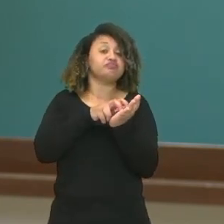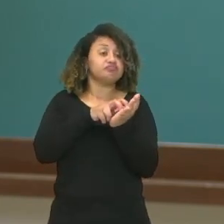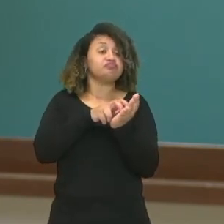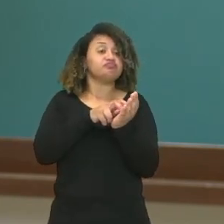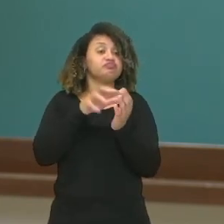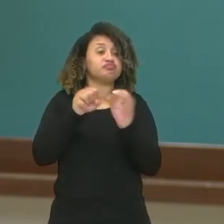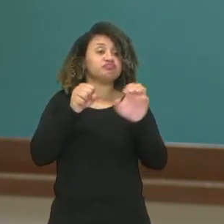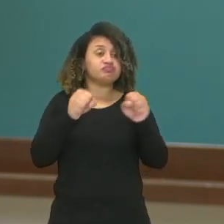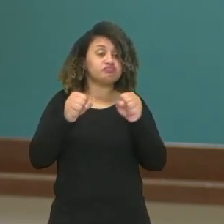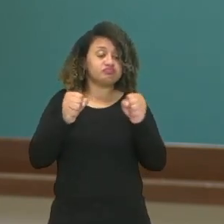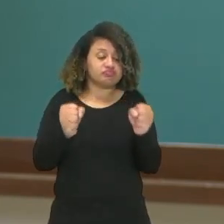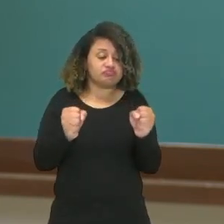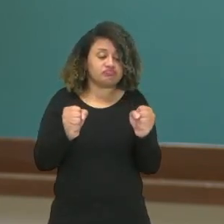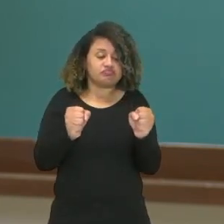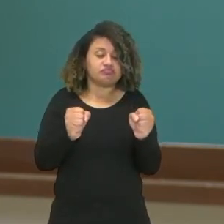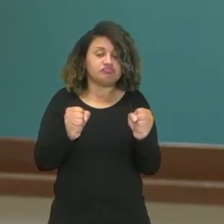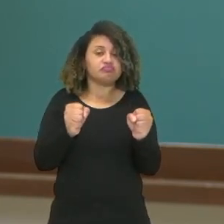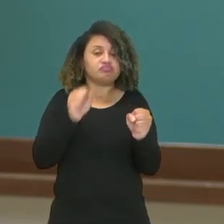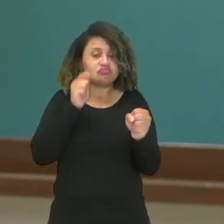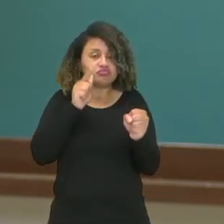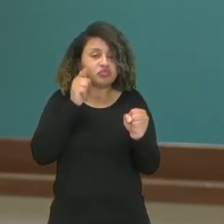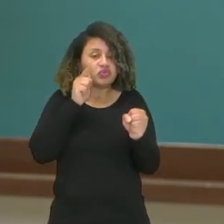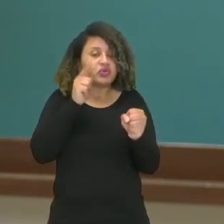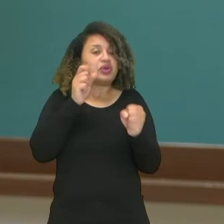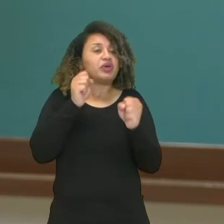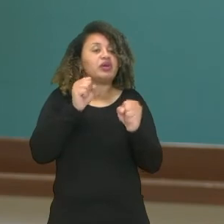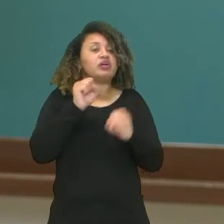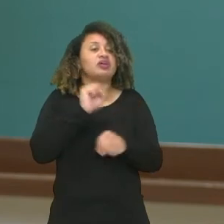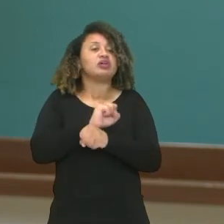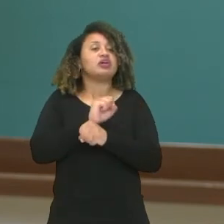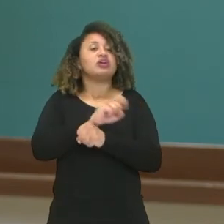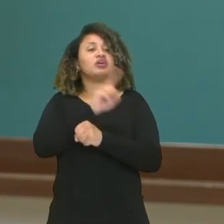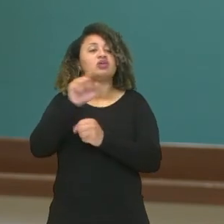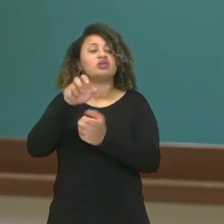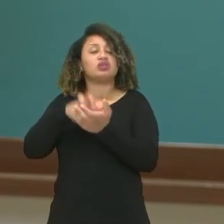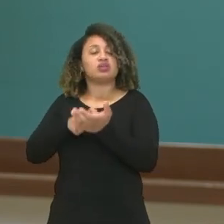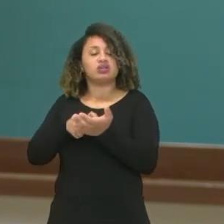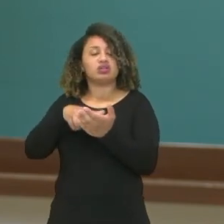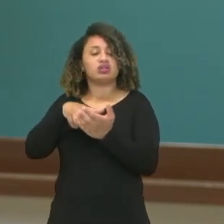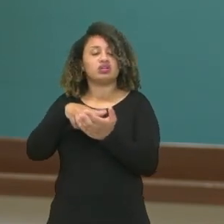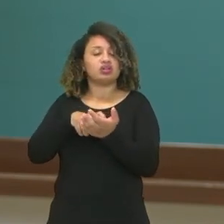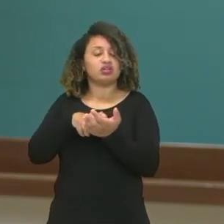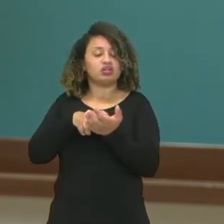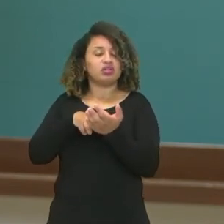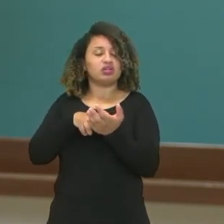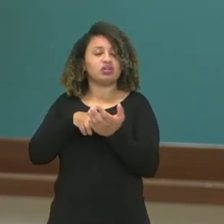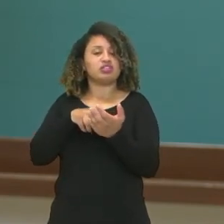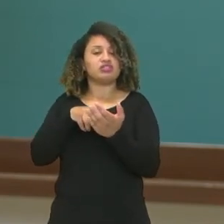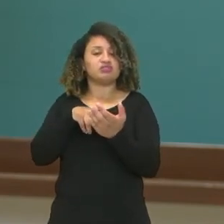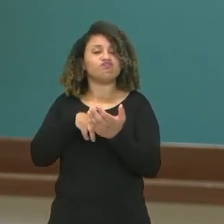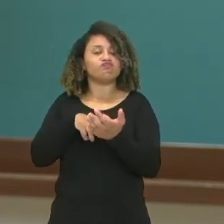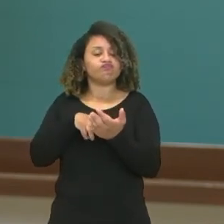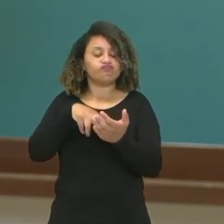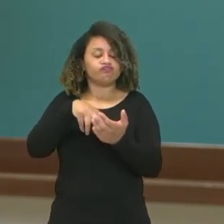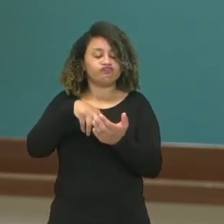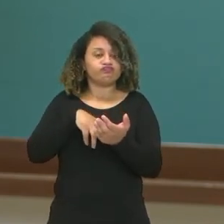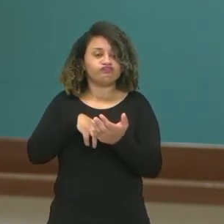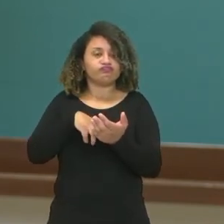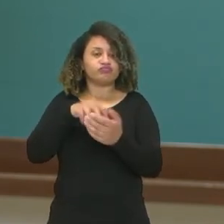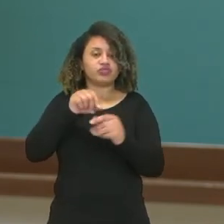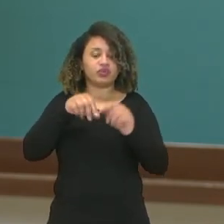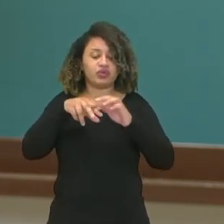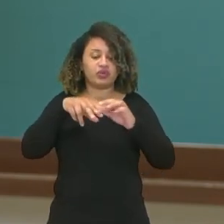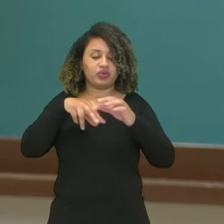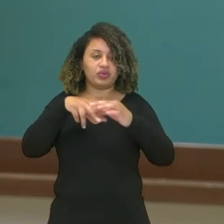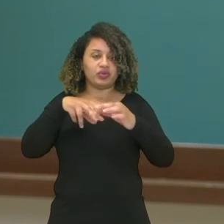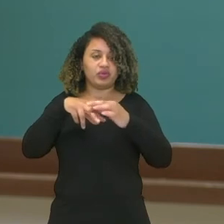segurando ali, ó, o movimento, tá? E aqui um agachamento. O que é importante no agachamento? A hora que eu realizo o agachamento, o meu joelho, ele não